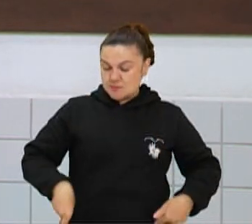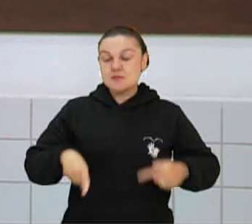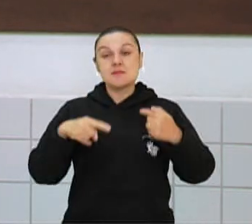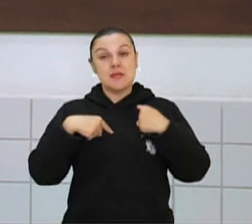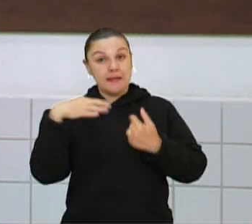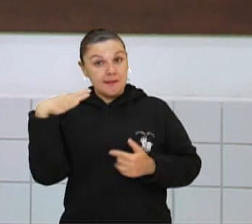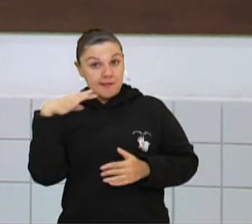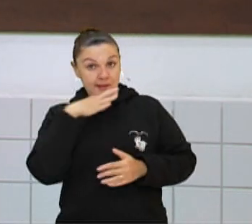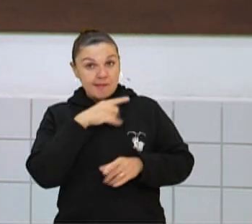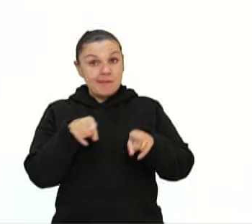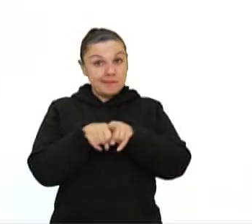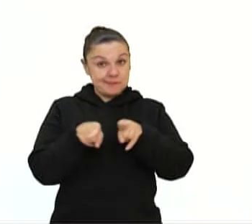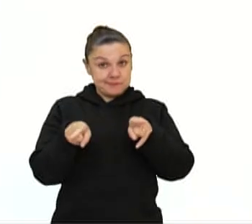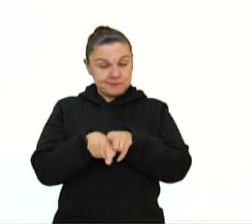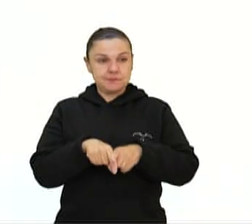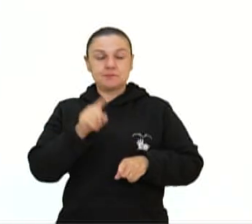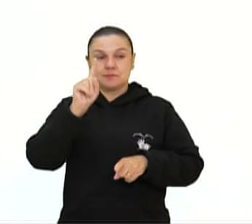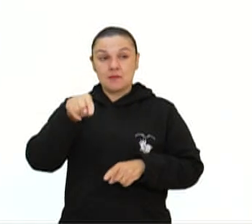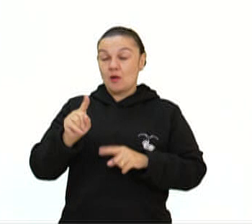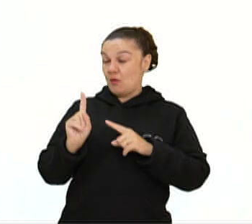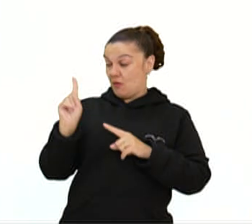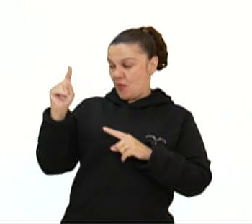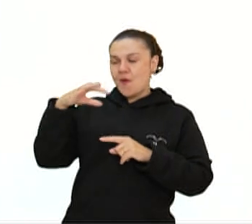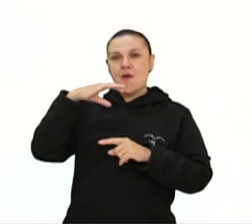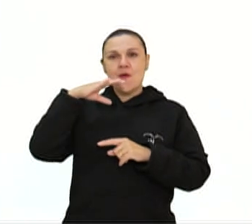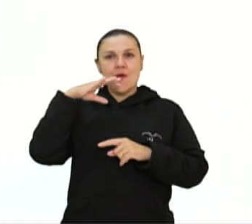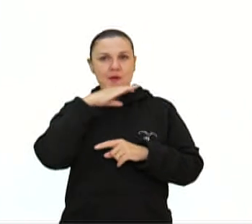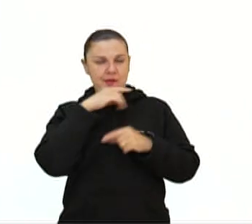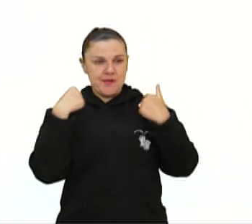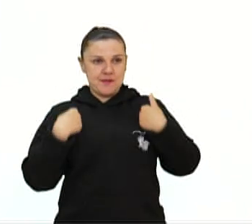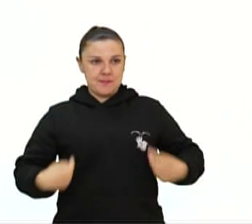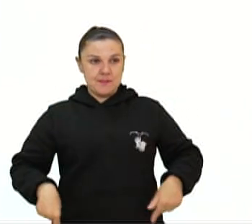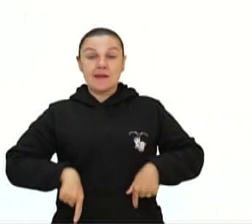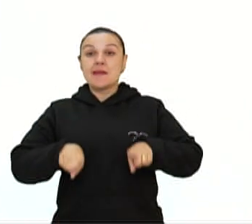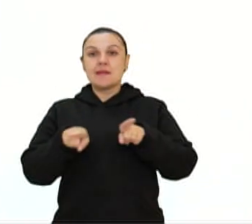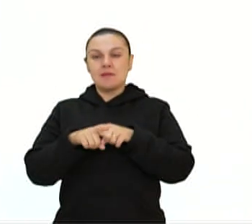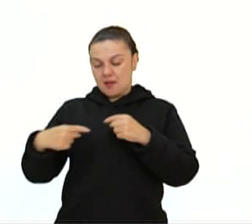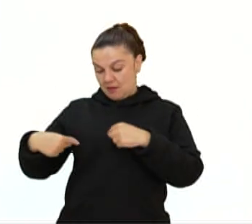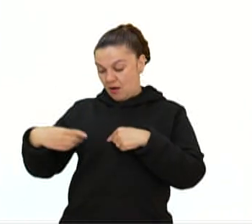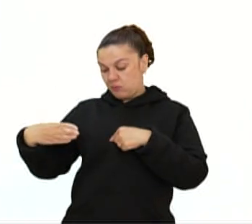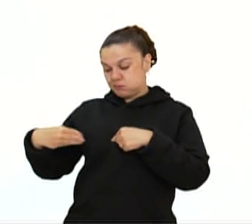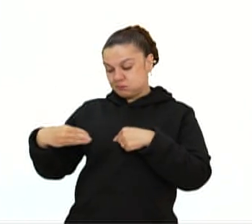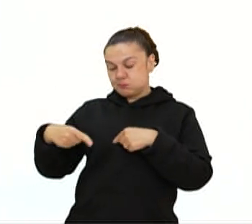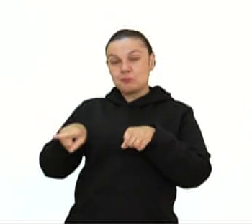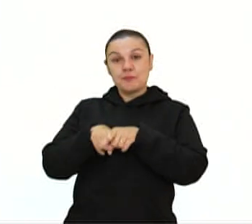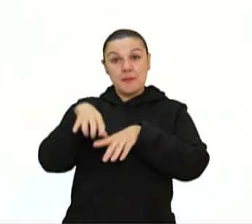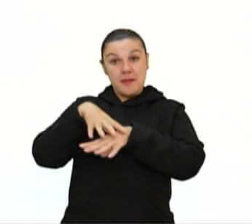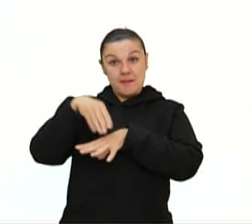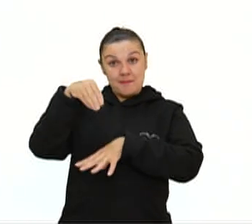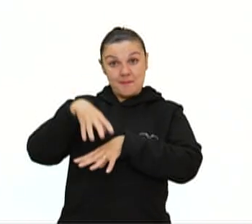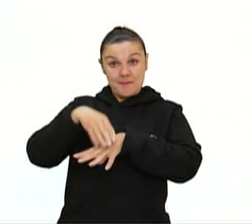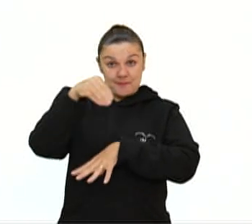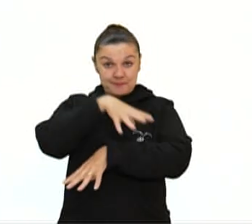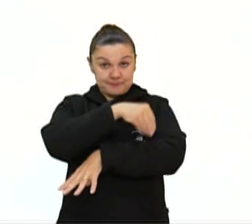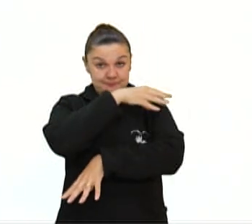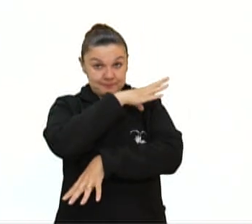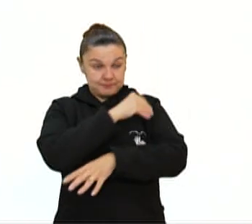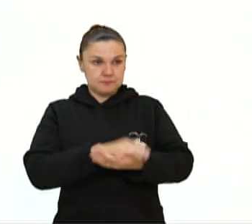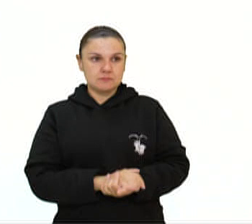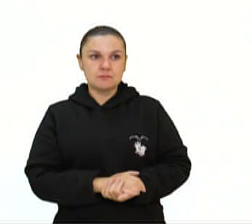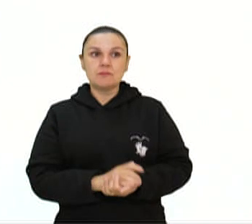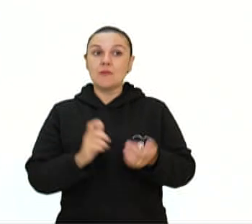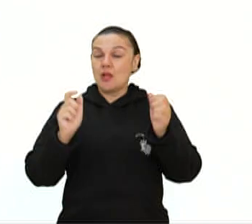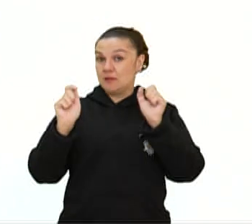tá? Acompanhem comigo. São animais endotérmicos com presença de glândulas mamárias e pelos, beleza? Eles podem